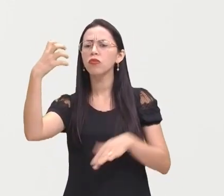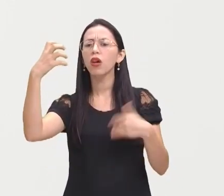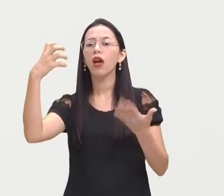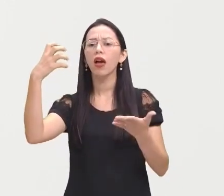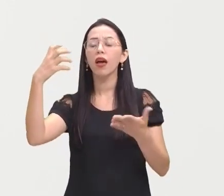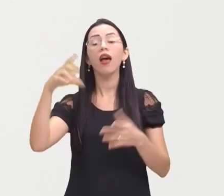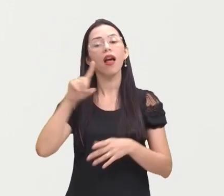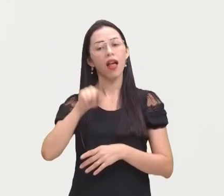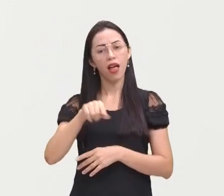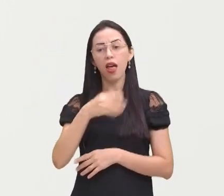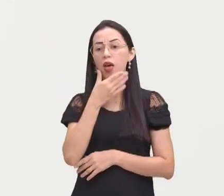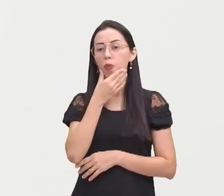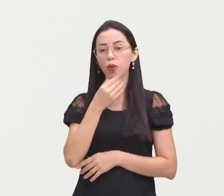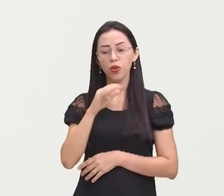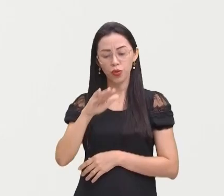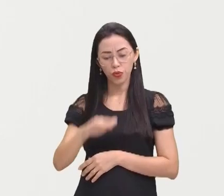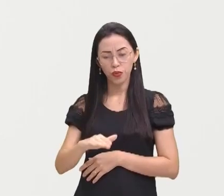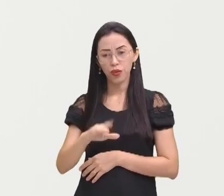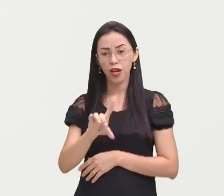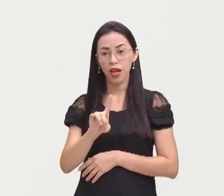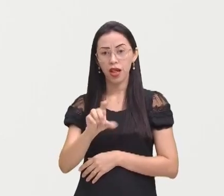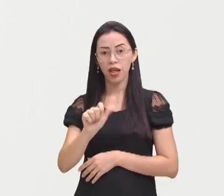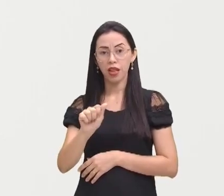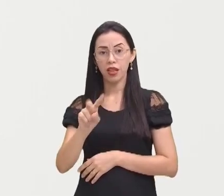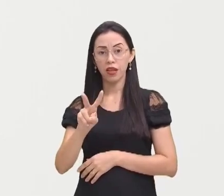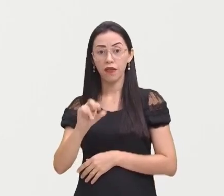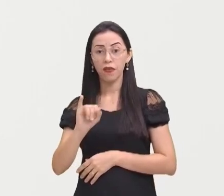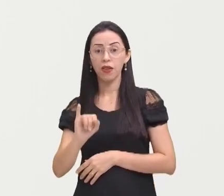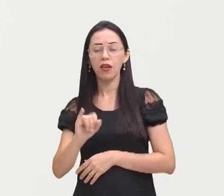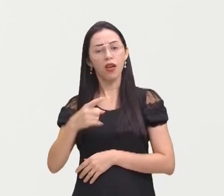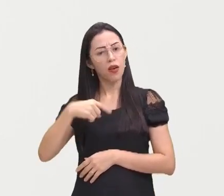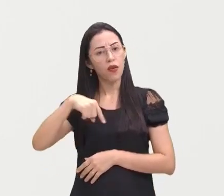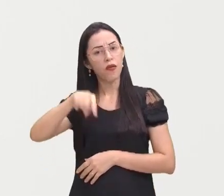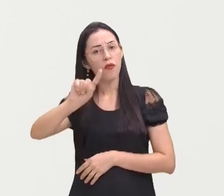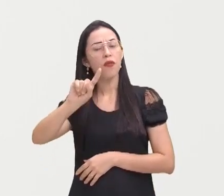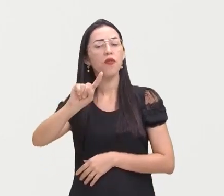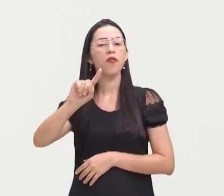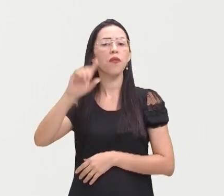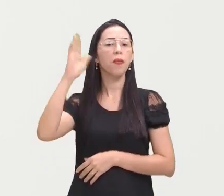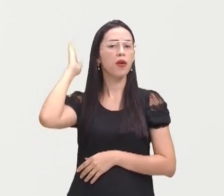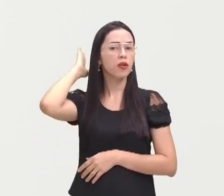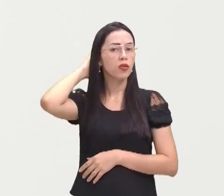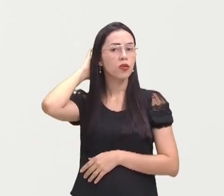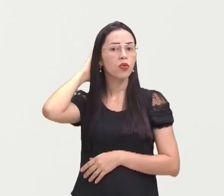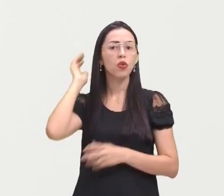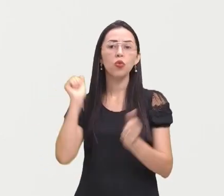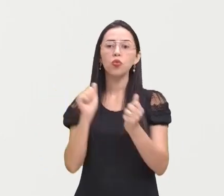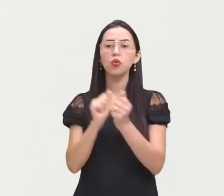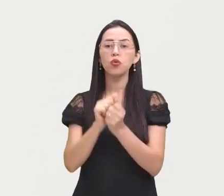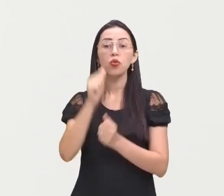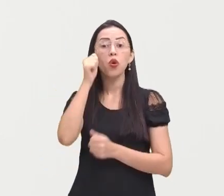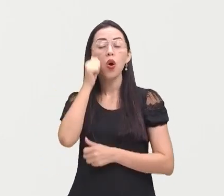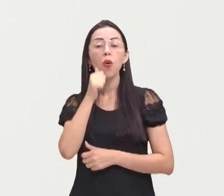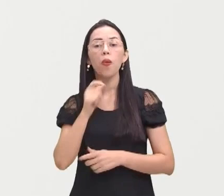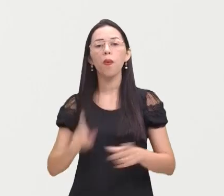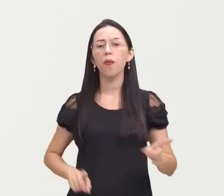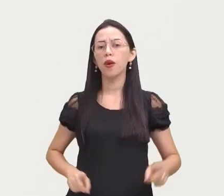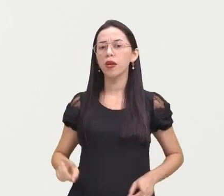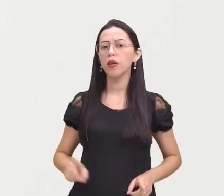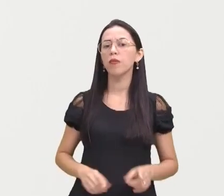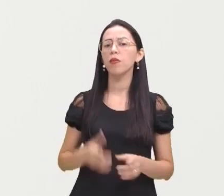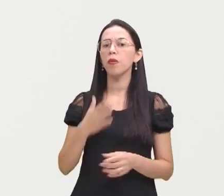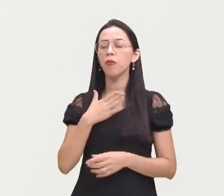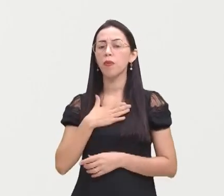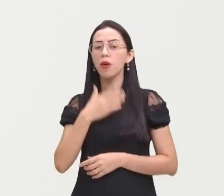Fui para Alter do Chão com meus primos e meus tios, meu pai e a Ju. Uma